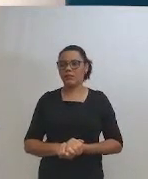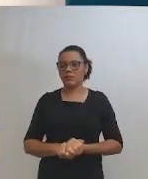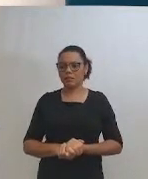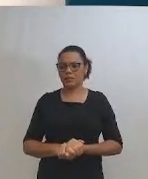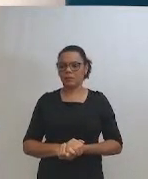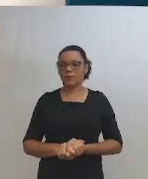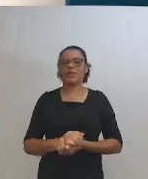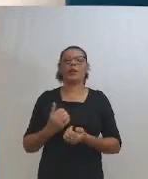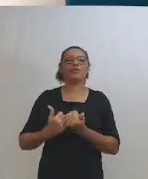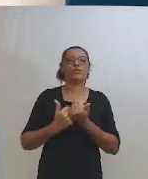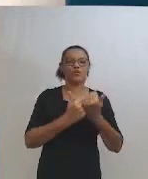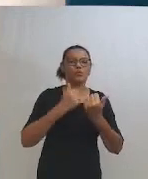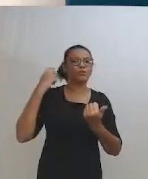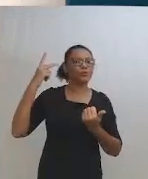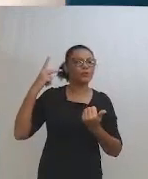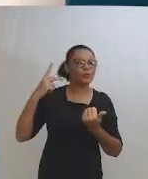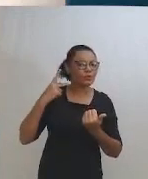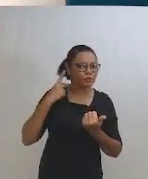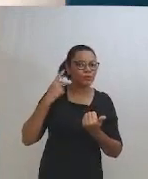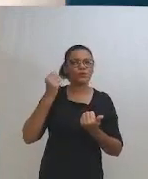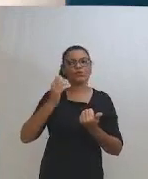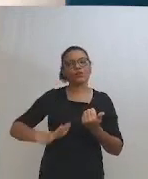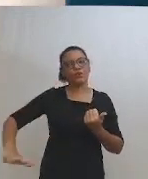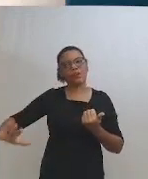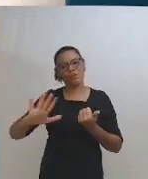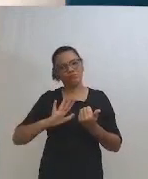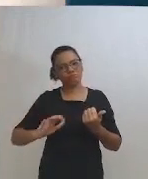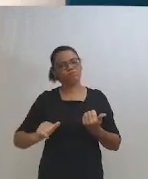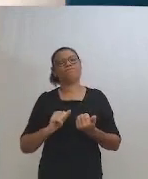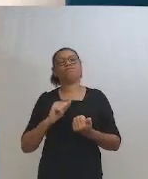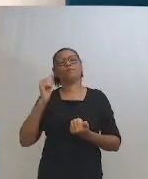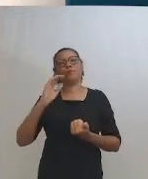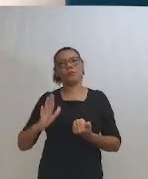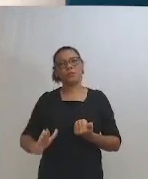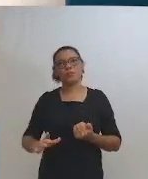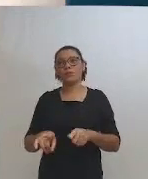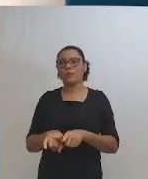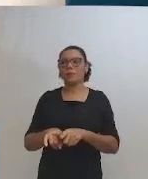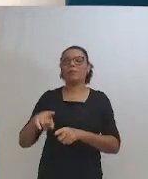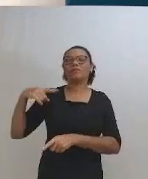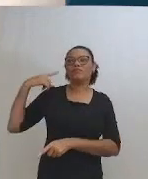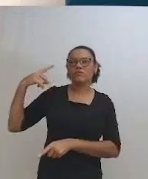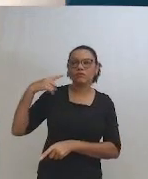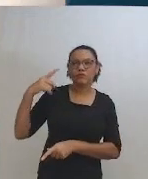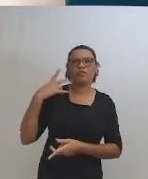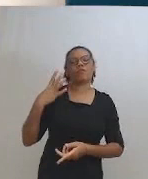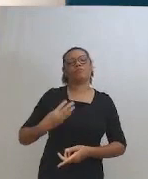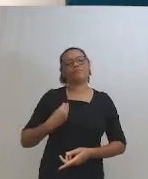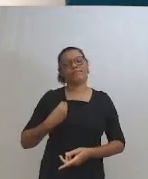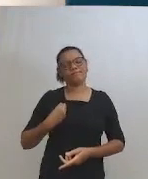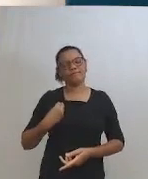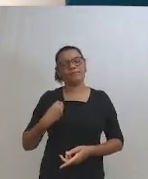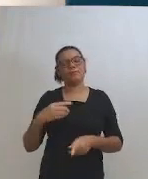subprocuradora-geral da República, os advogados presentes, os